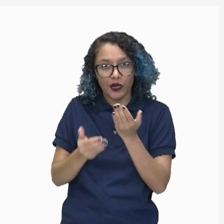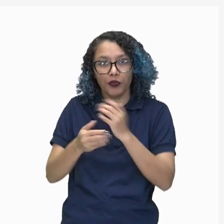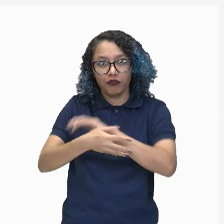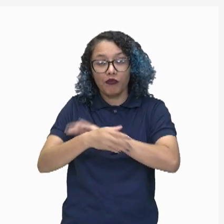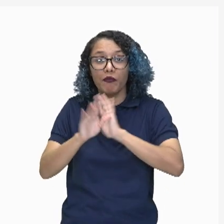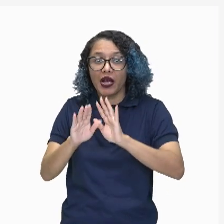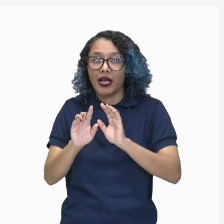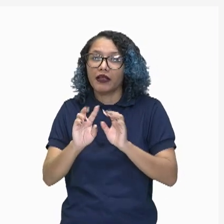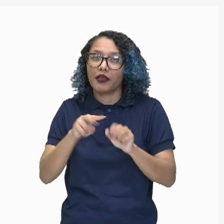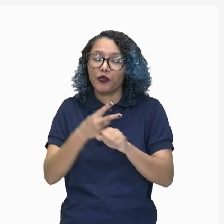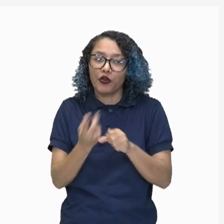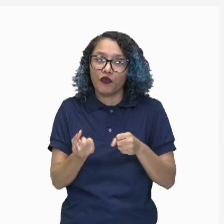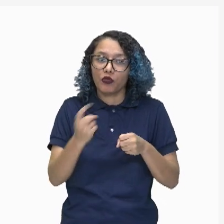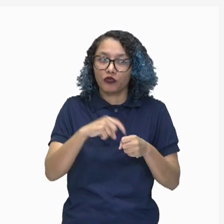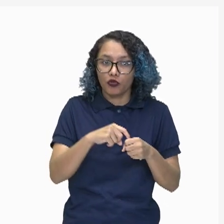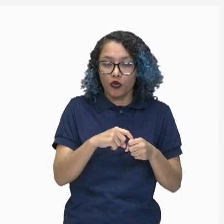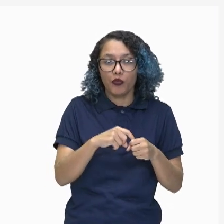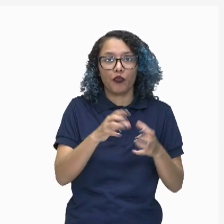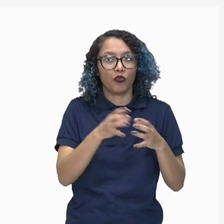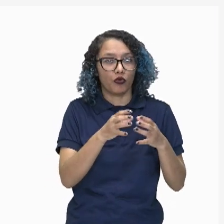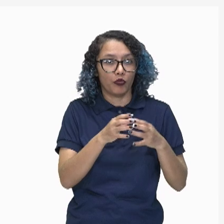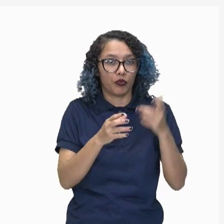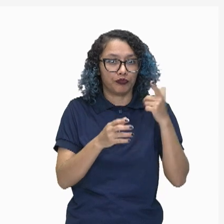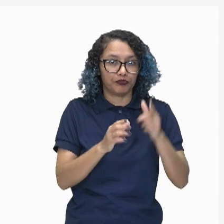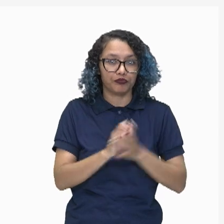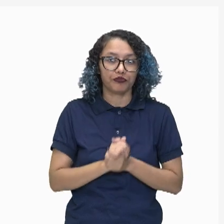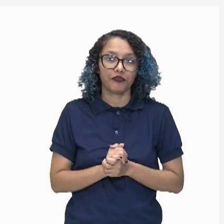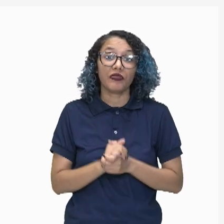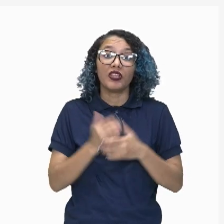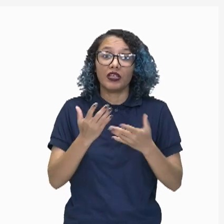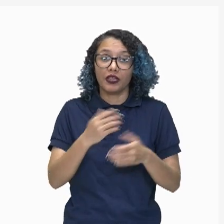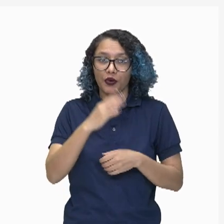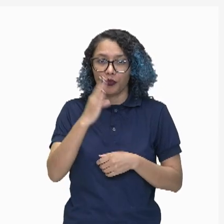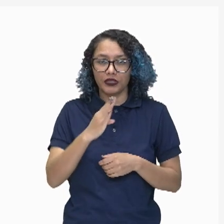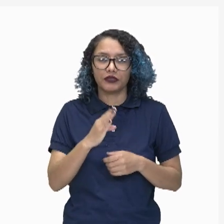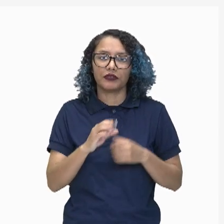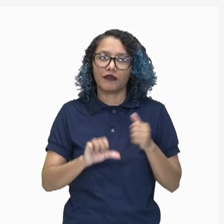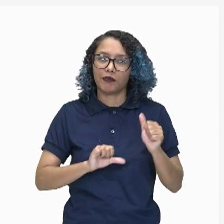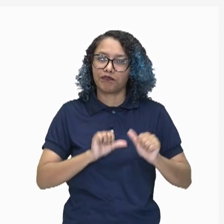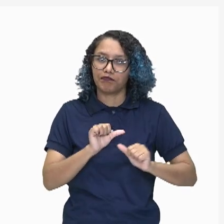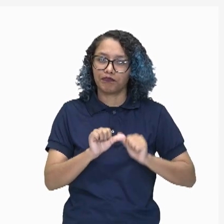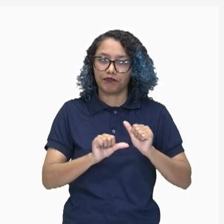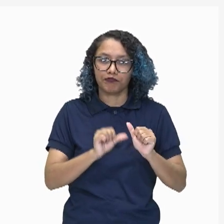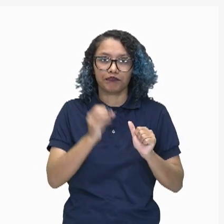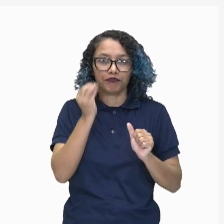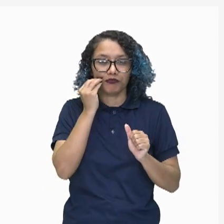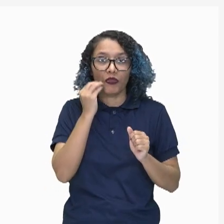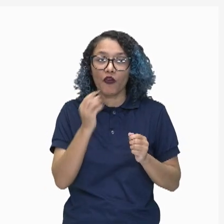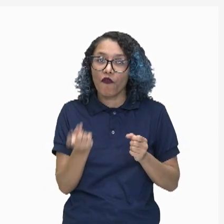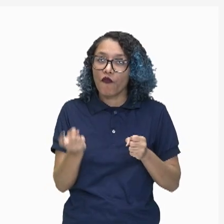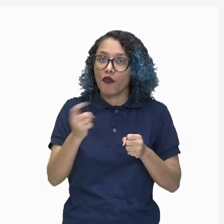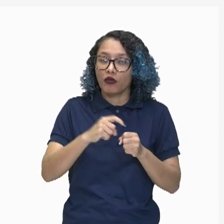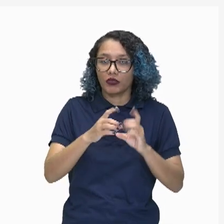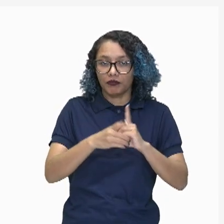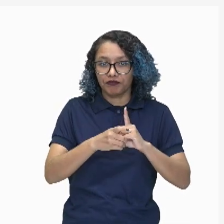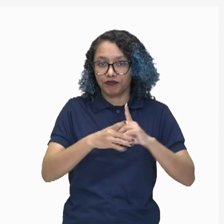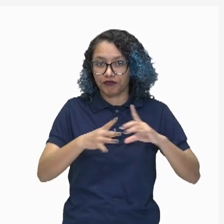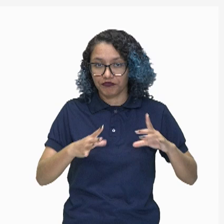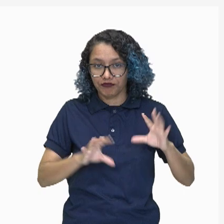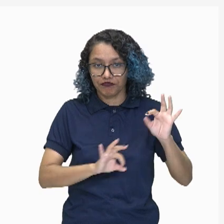fim do Estado Novo, o Brasil caminhava para a redemocratização. Então, é um período aí que o Brasil também está se